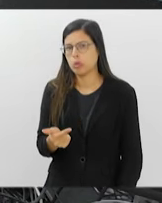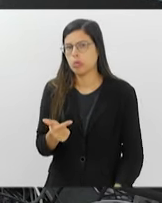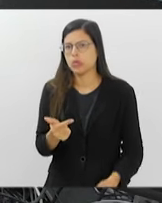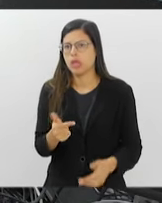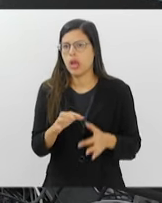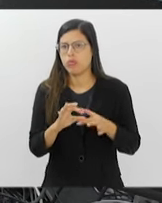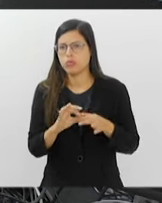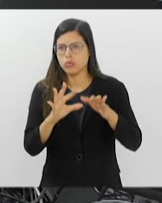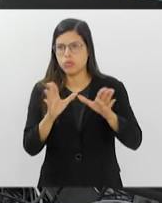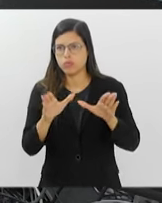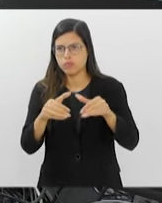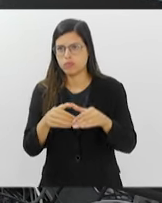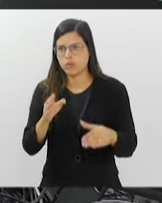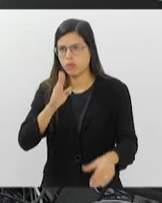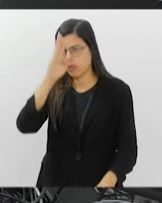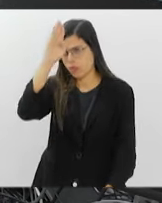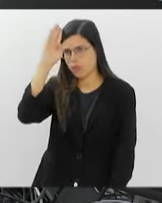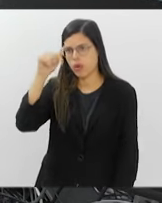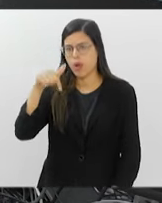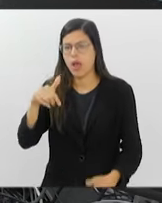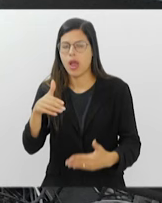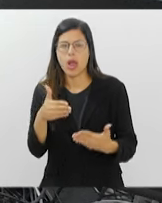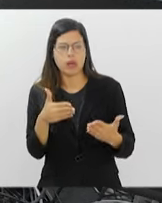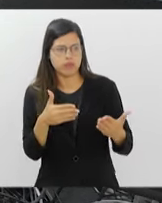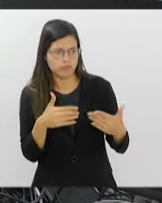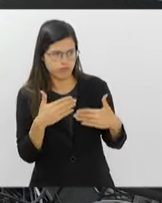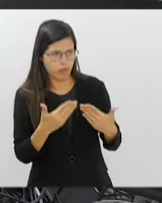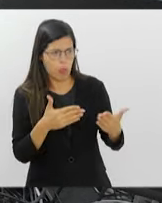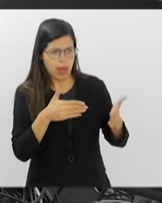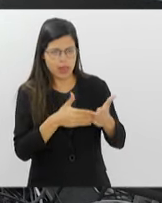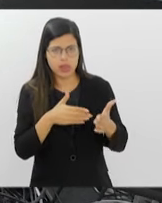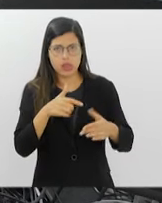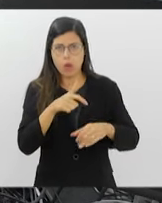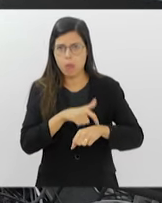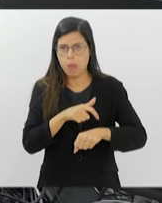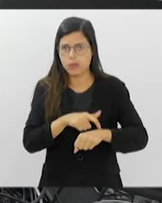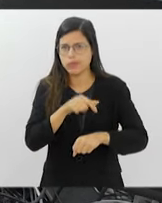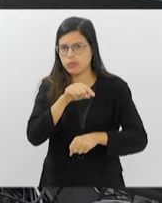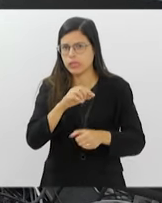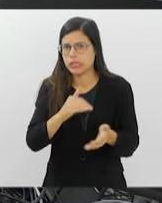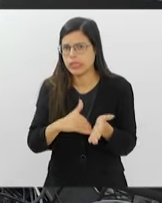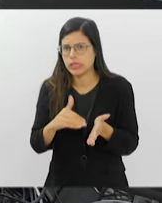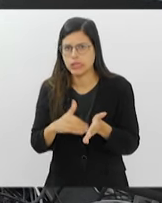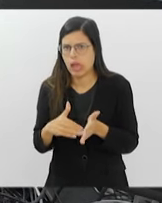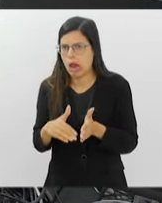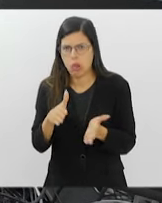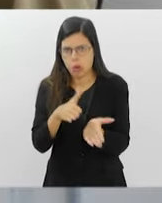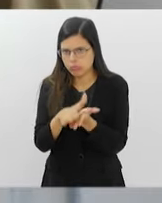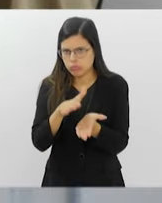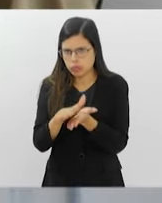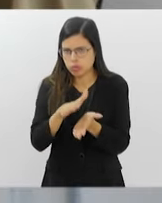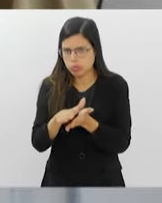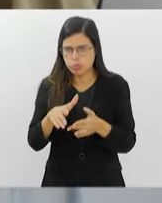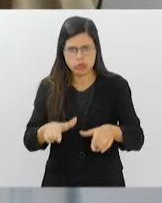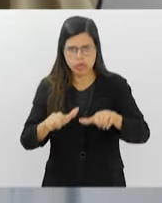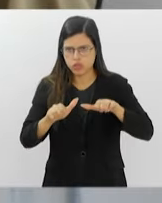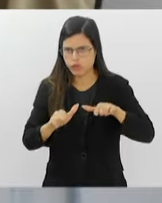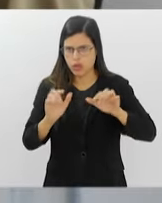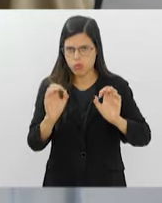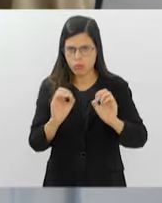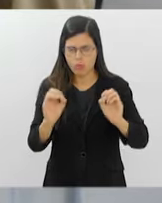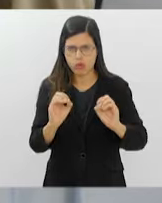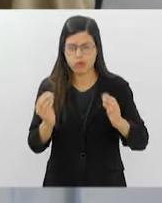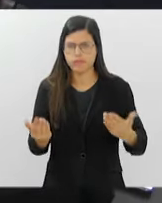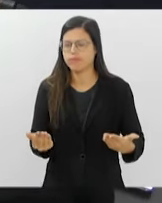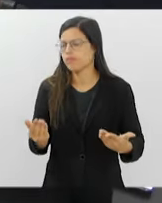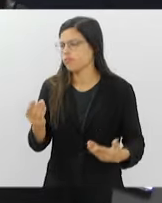bombeiros até o momento que vossa senhoria era então secretário o senhor não chegou a emitir nenhum certificado nenhum certificado Tá ok para que a gente